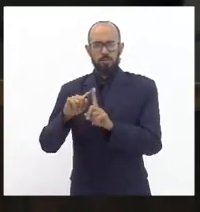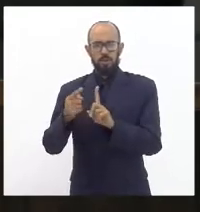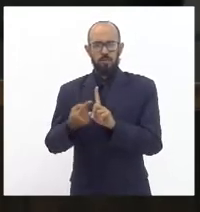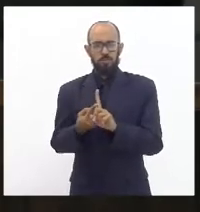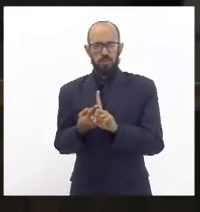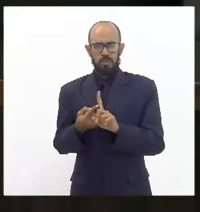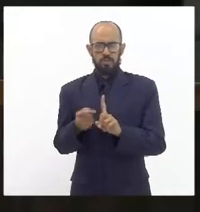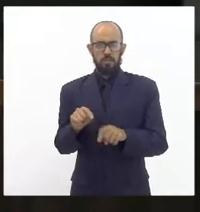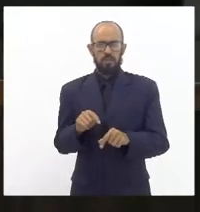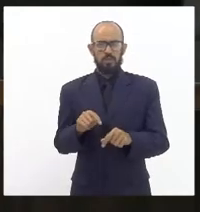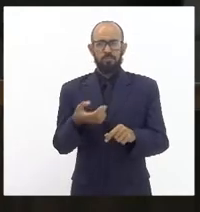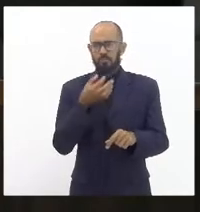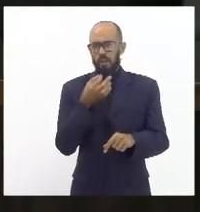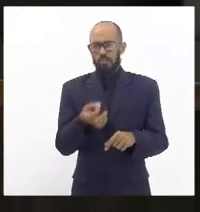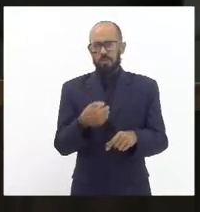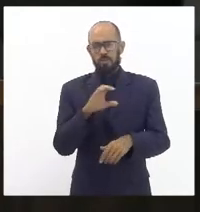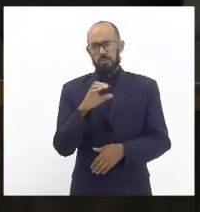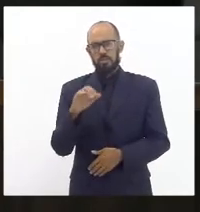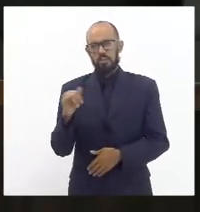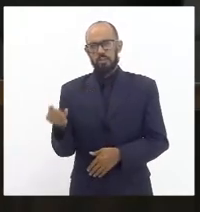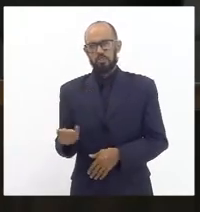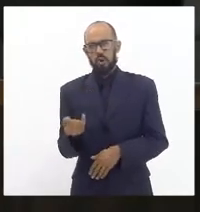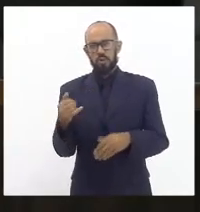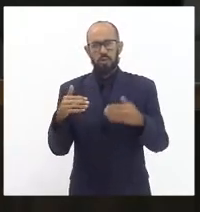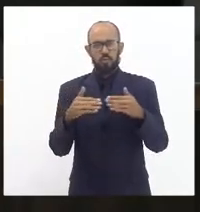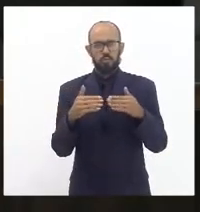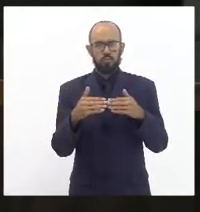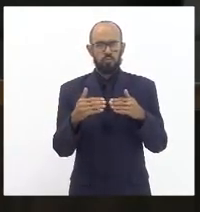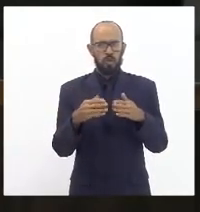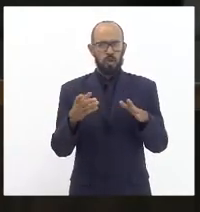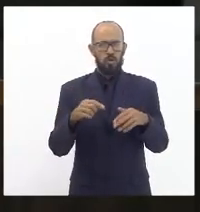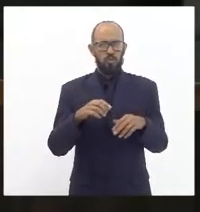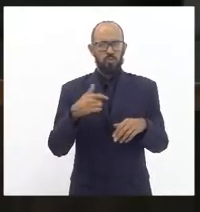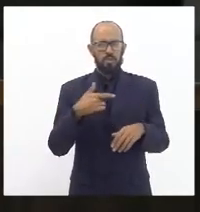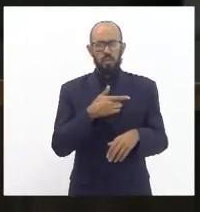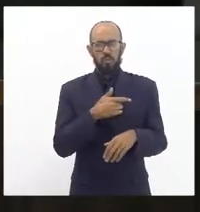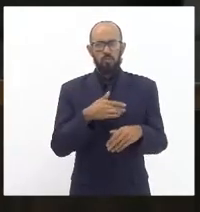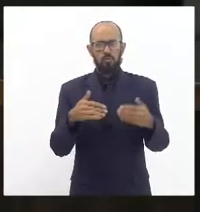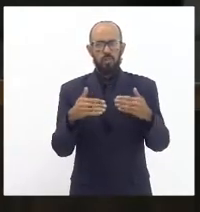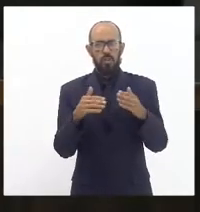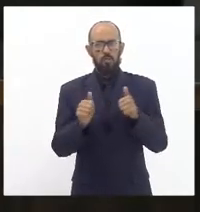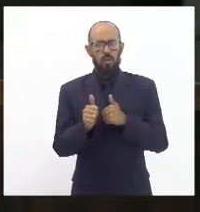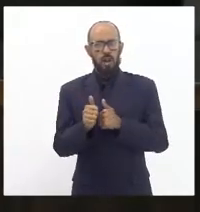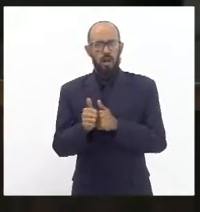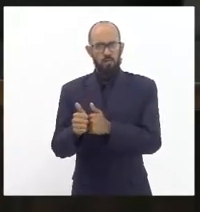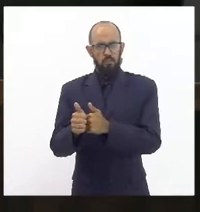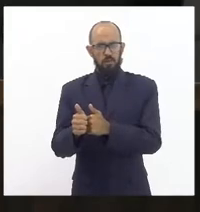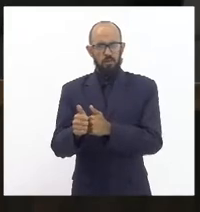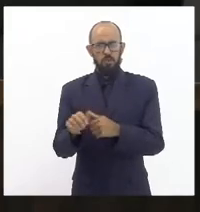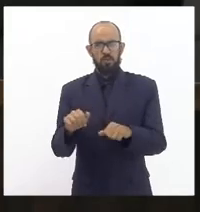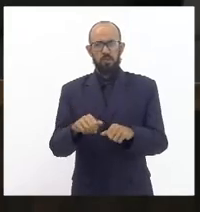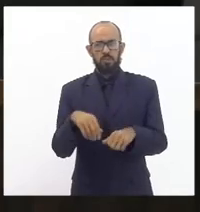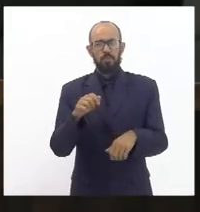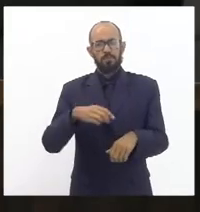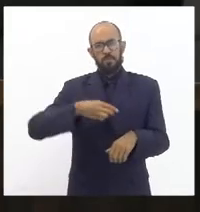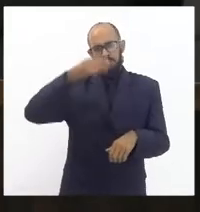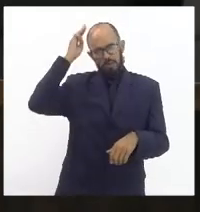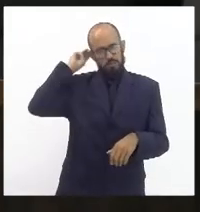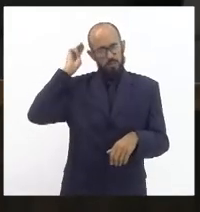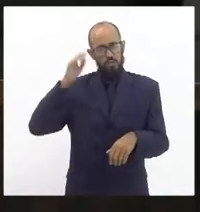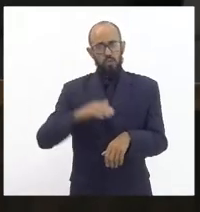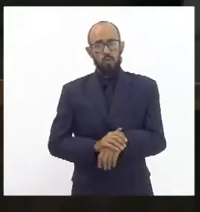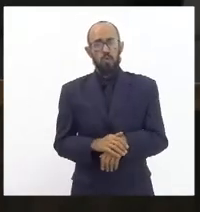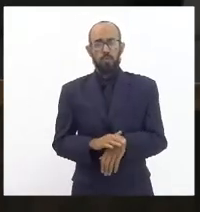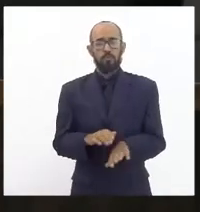os pareceres da comissão de concessão de Justiça pela condicionalidade saúde favorável relator Deputado Márcio Pacheco vendendo de